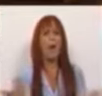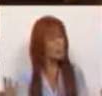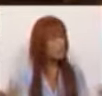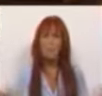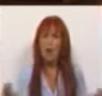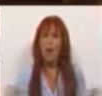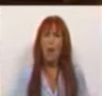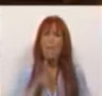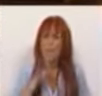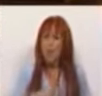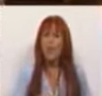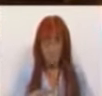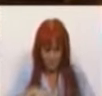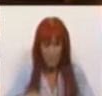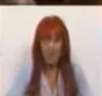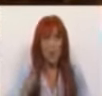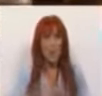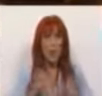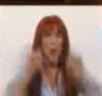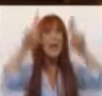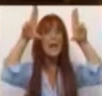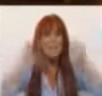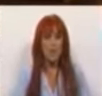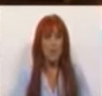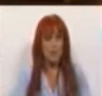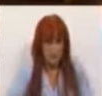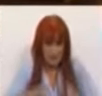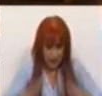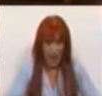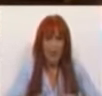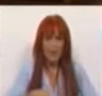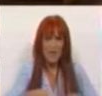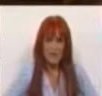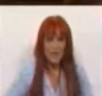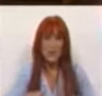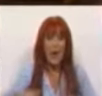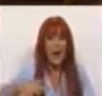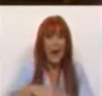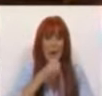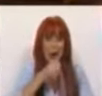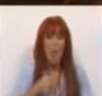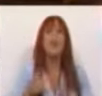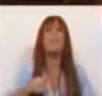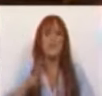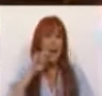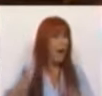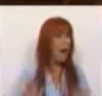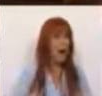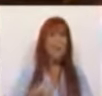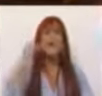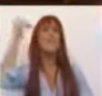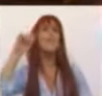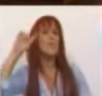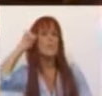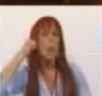que efetivamente se possa proceder não só à despoluição que é necessária desta rede hidrográfica, mas à prevenção de